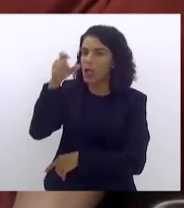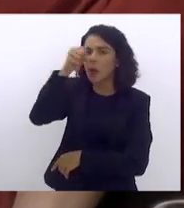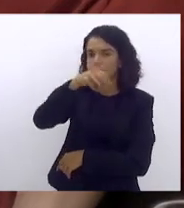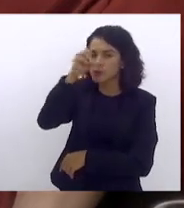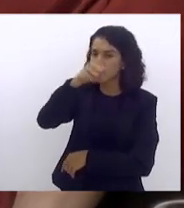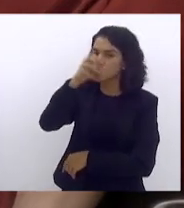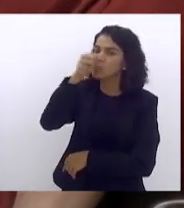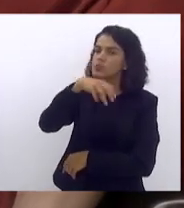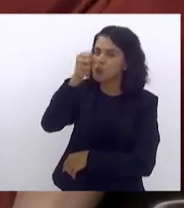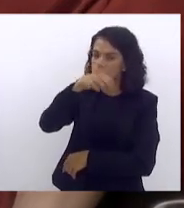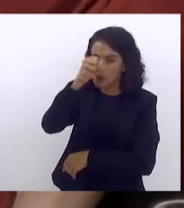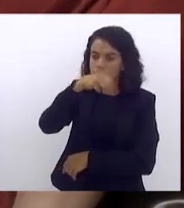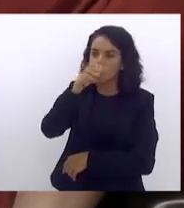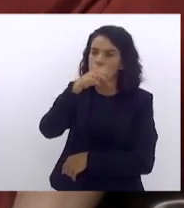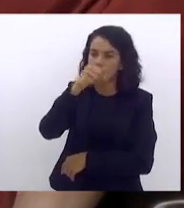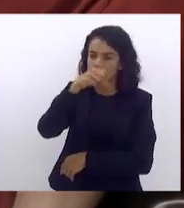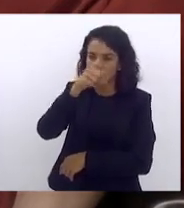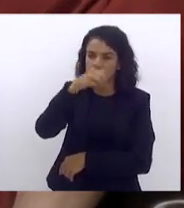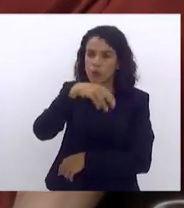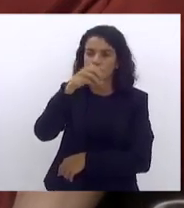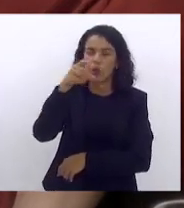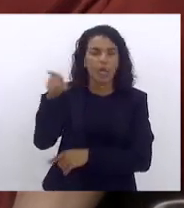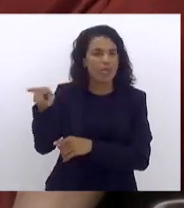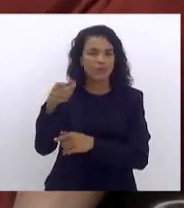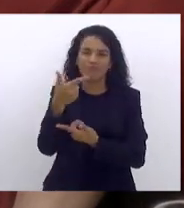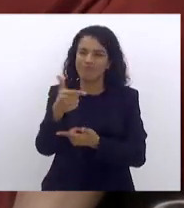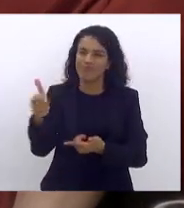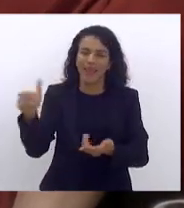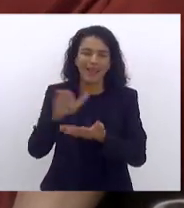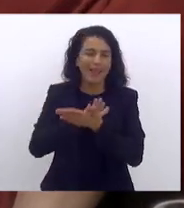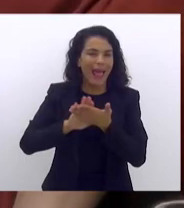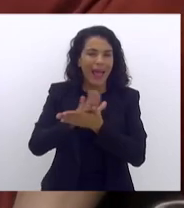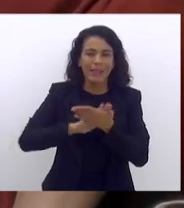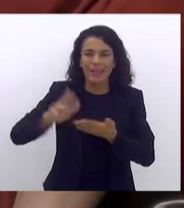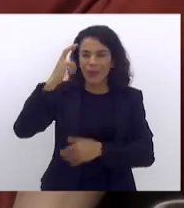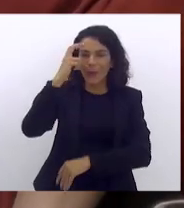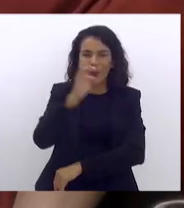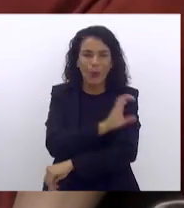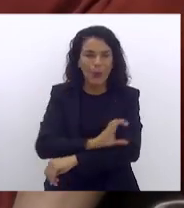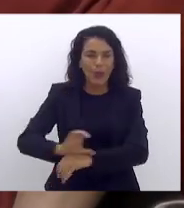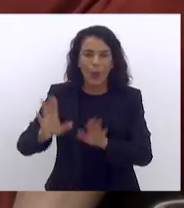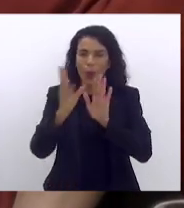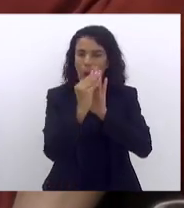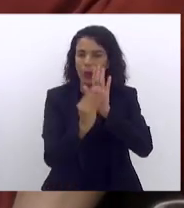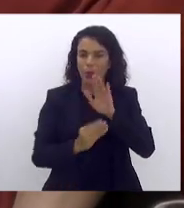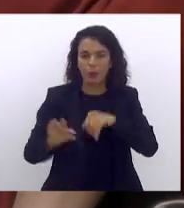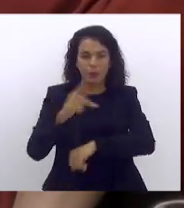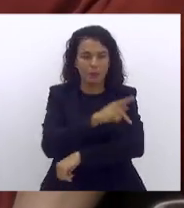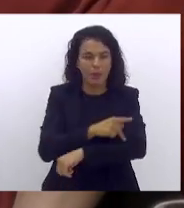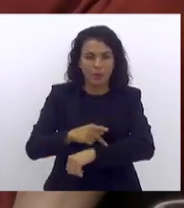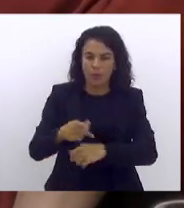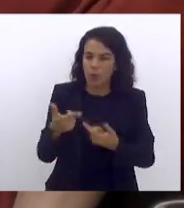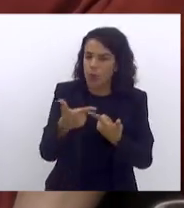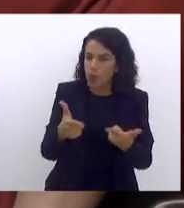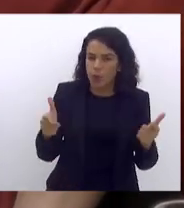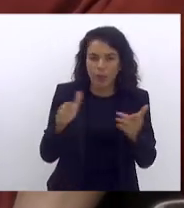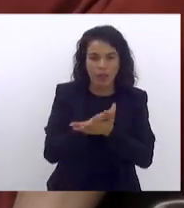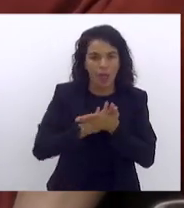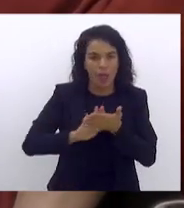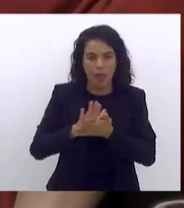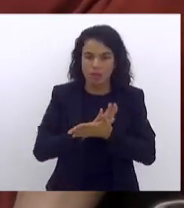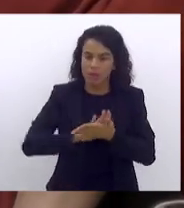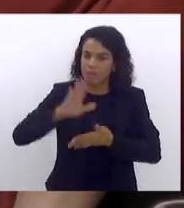absurdo. É um absurdo aquilo ali. Aquilo ali não tem nada de cultural, não tem nada de conteúdo pedagógico. Aquilo é uma coisa